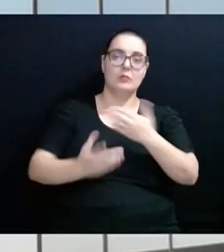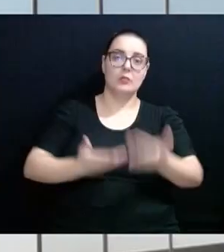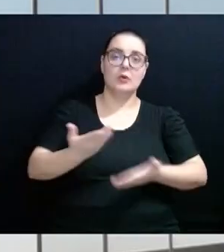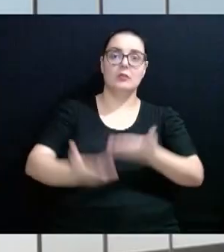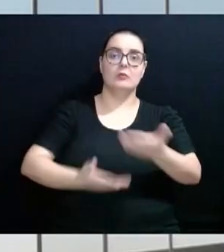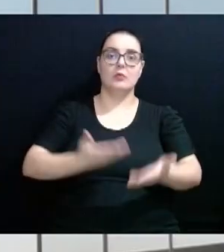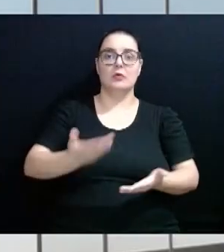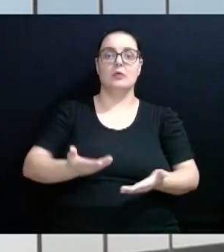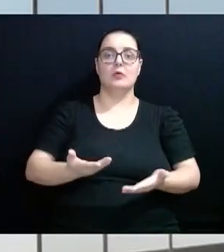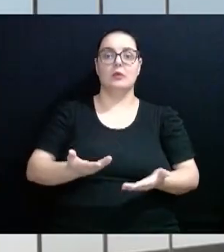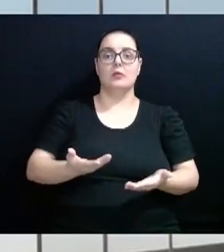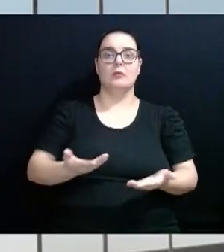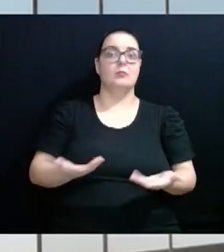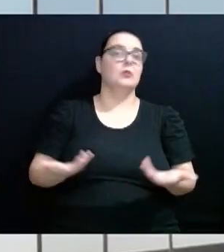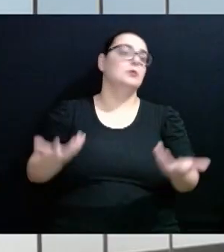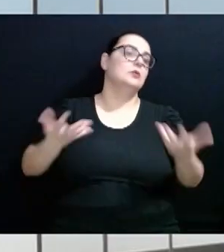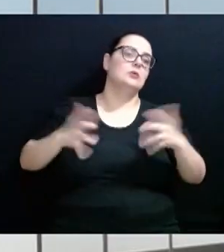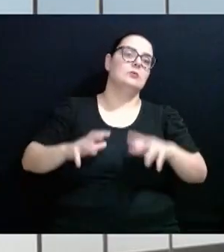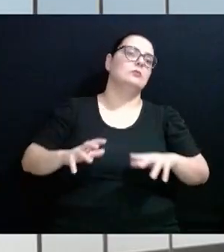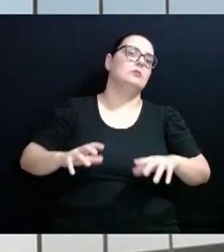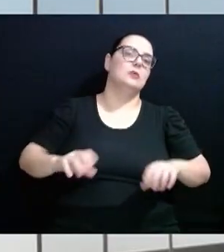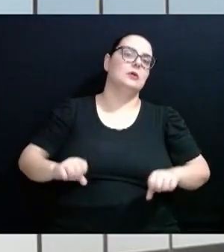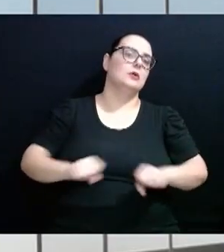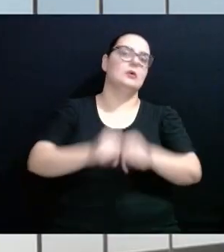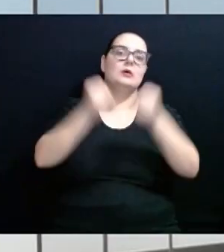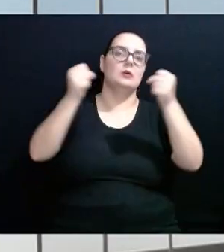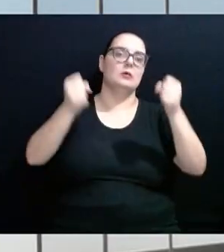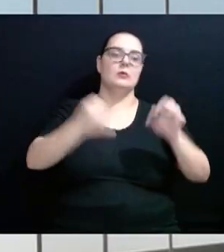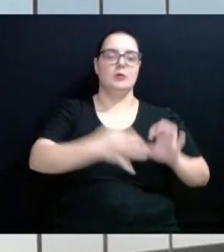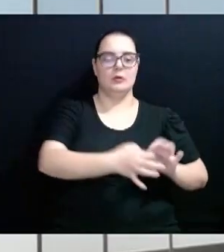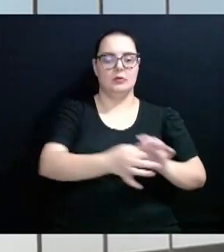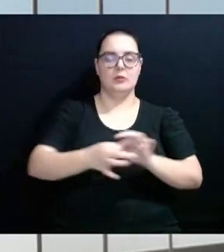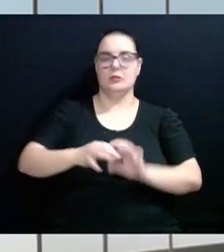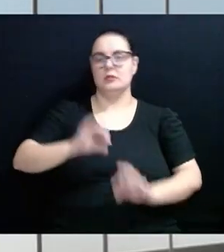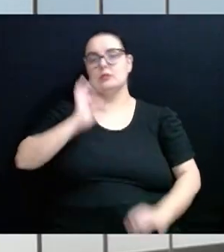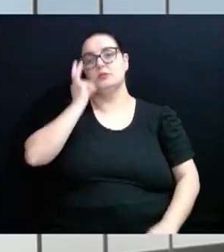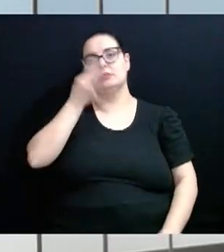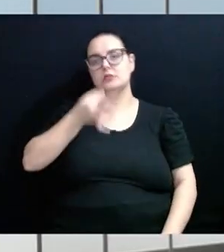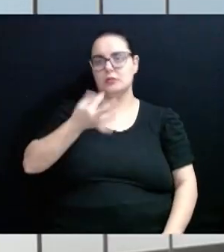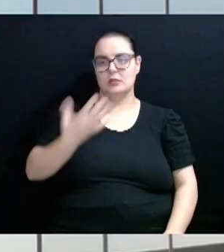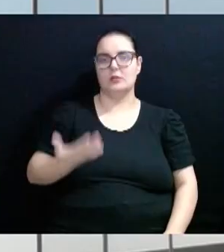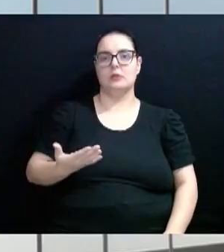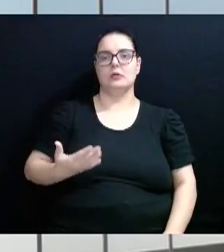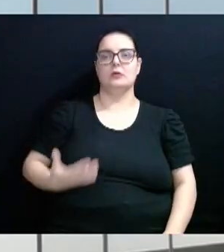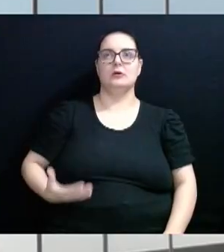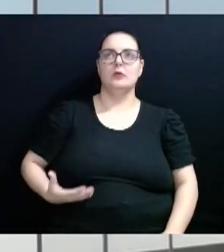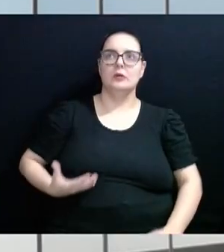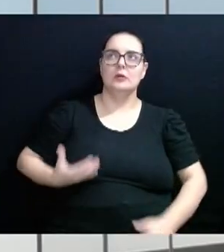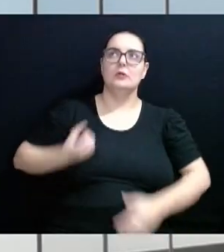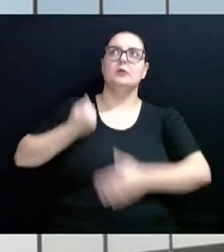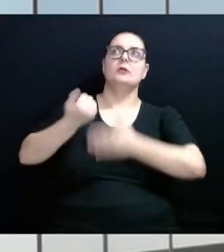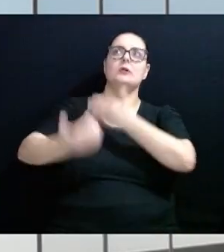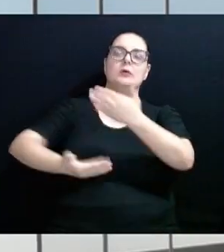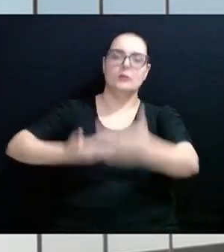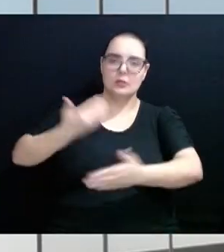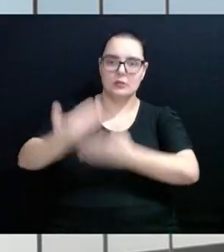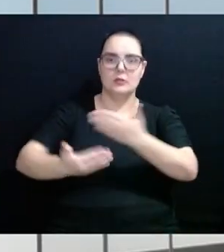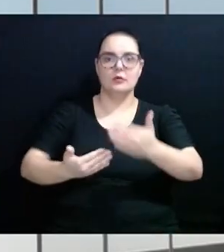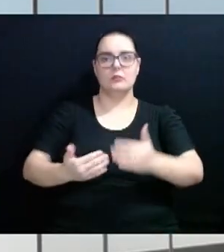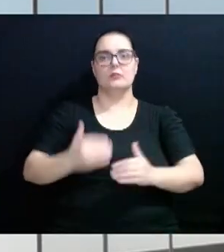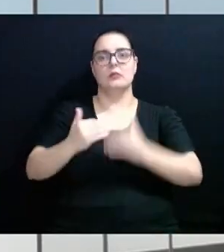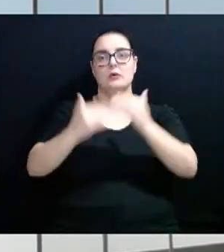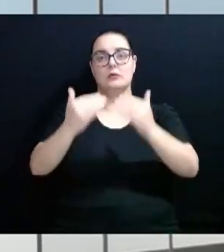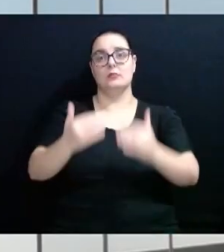desmontar de imediato a cadeia que, né, toma tempo, né, para você construir, mas é inevitável